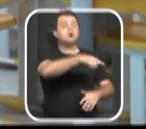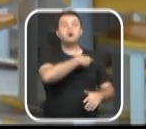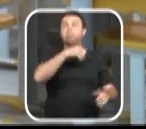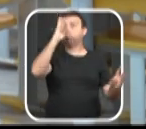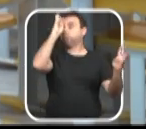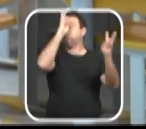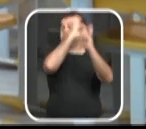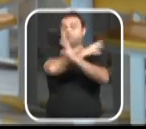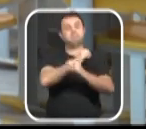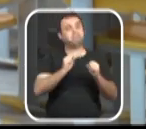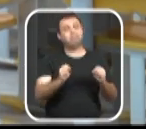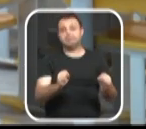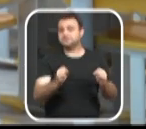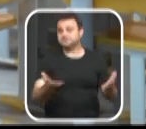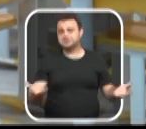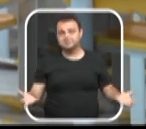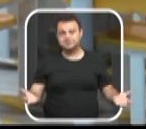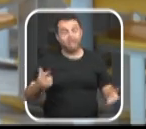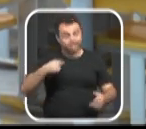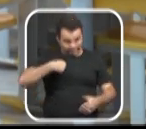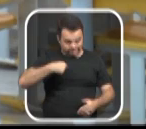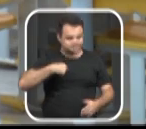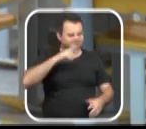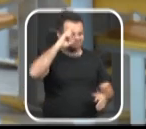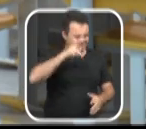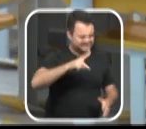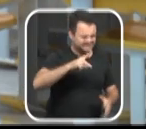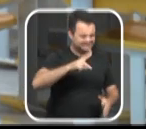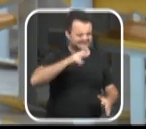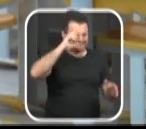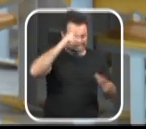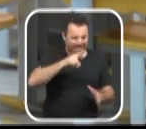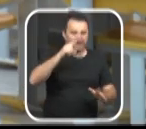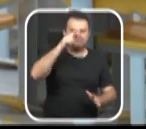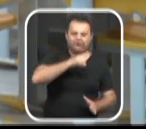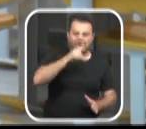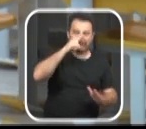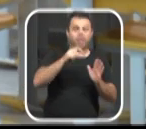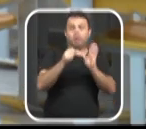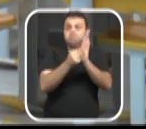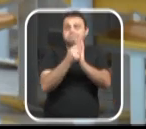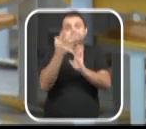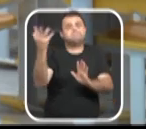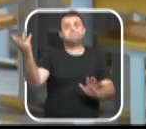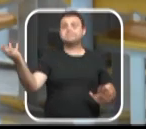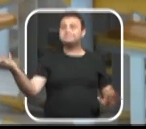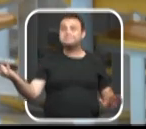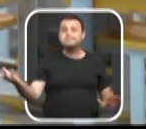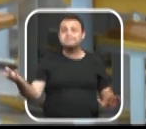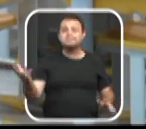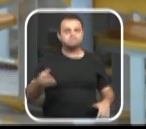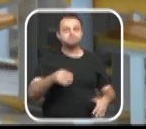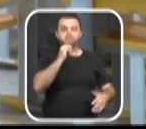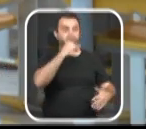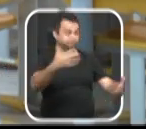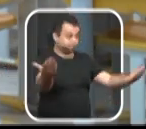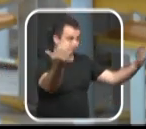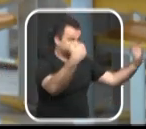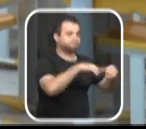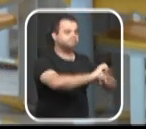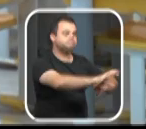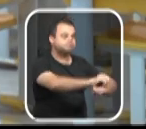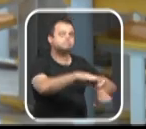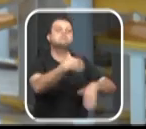dia. Eu vou falhar várias vezes e tem dia que vai fluir perfeitamente e tem dia que não vai